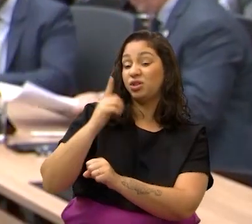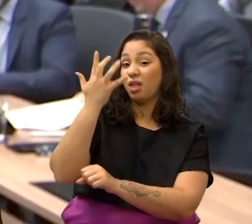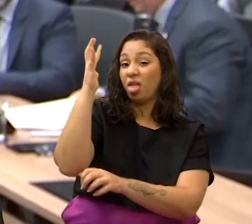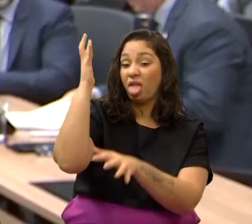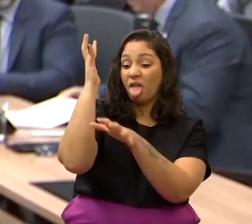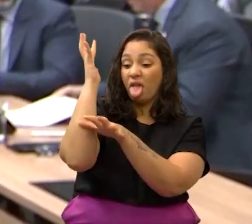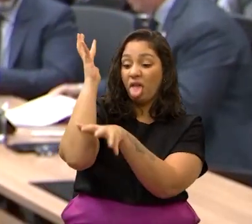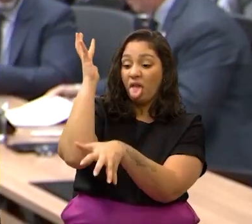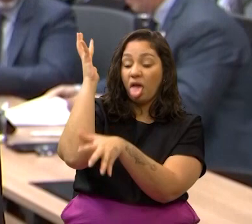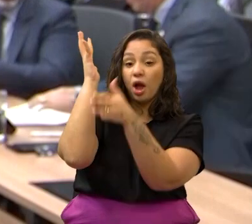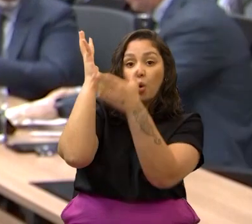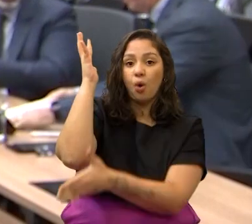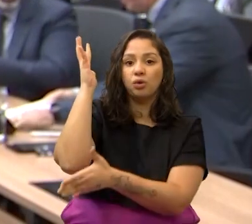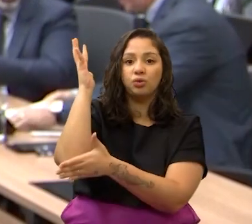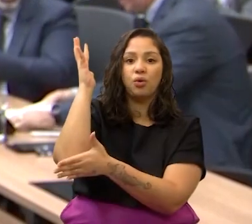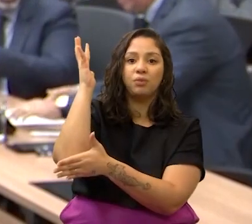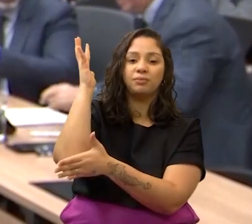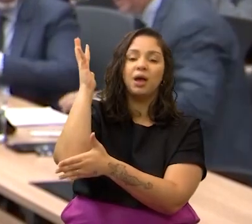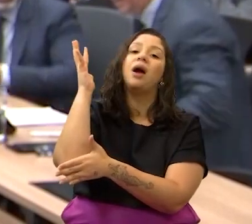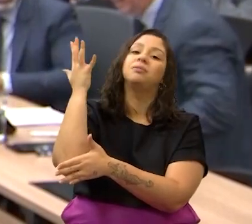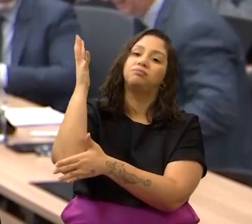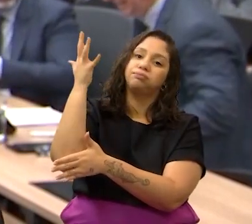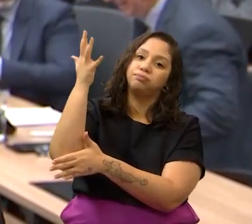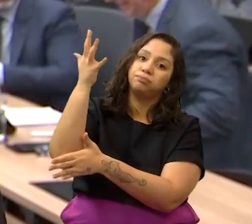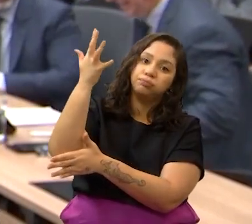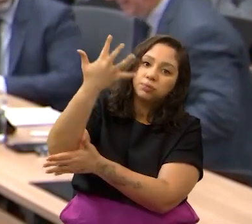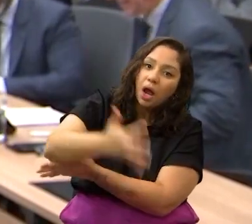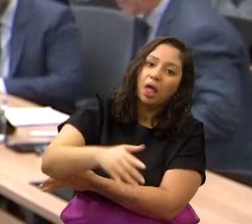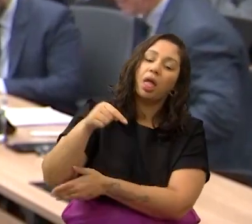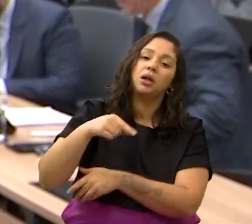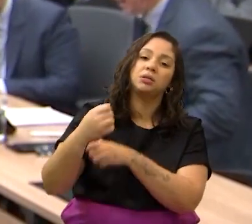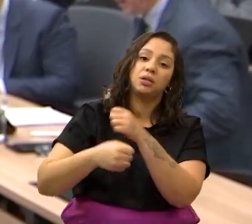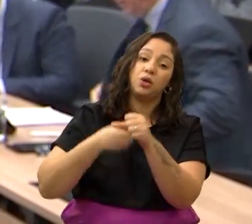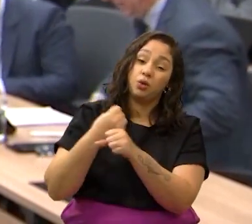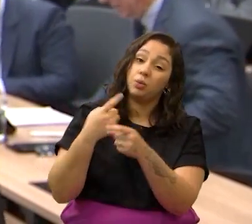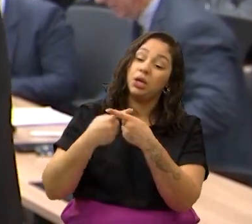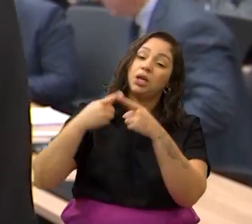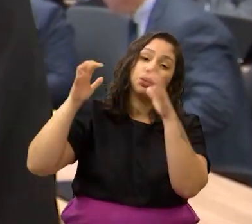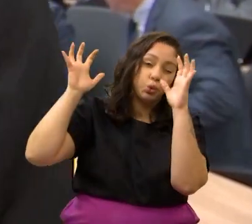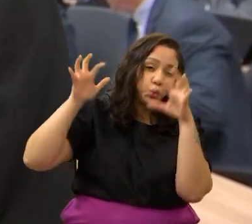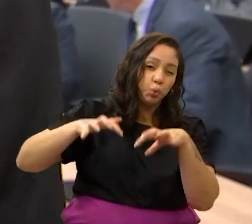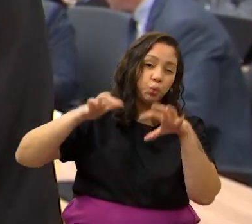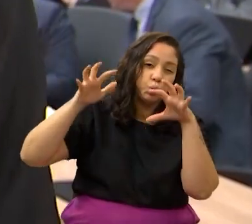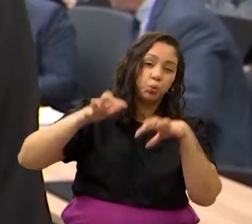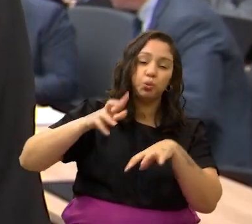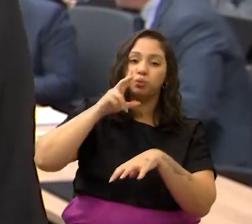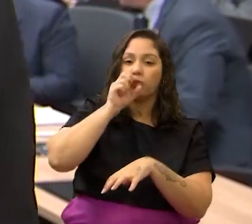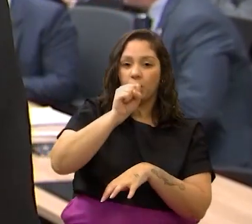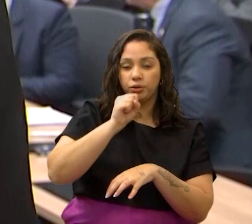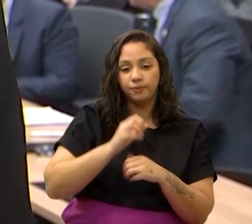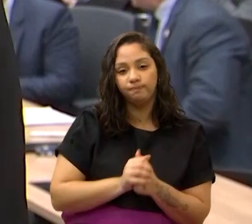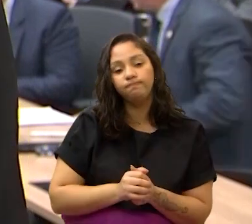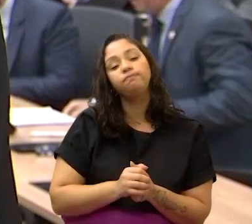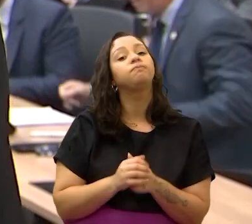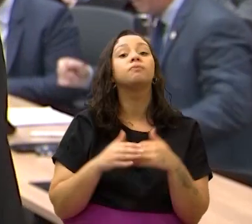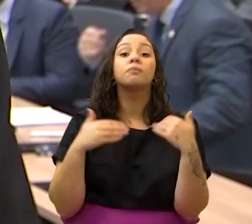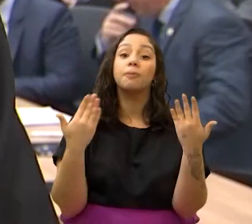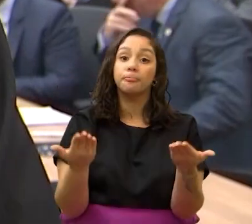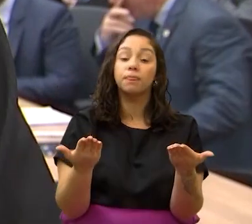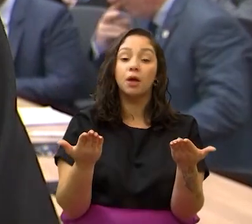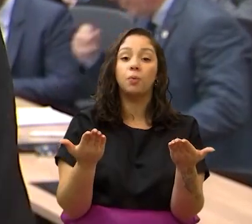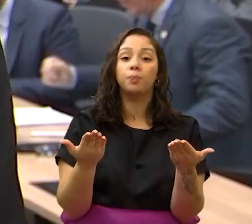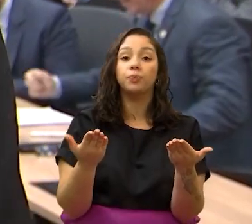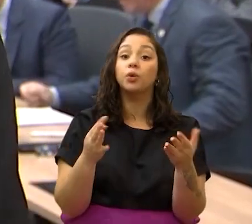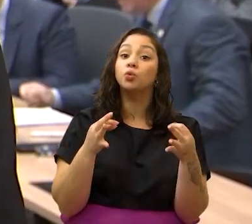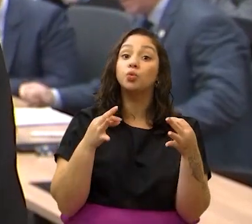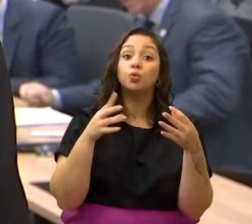30 anos que ela tinha sido cortada as raízes e um dia ela ia cair. E ela caiu agora esse ano porque a chuva foi além do normal.